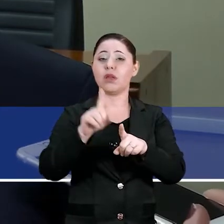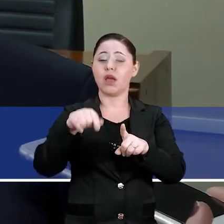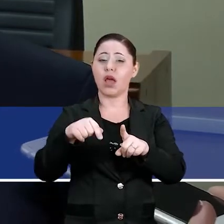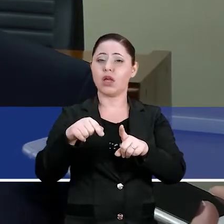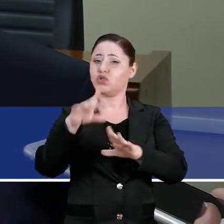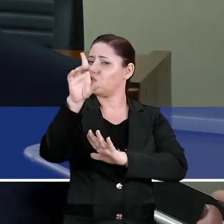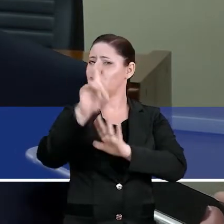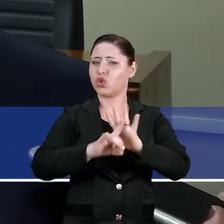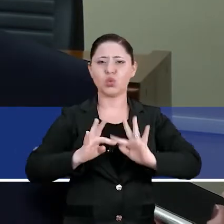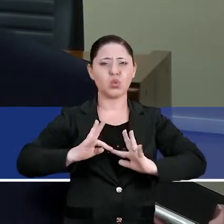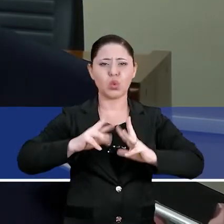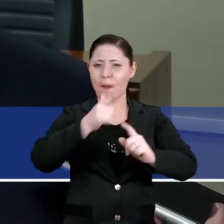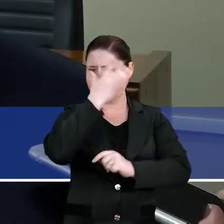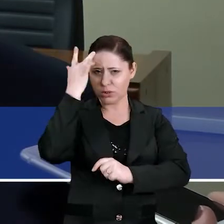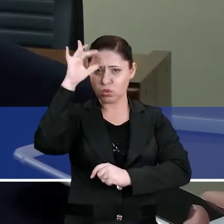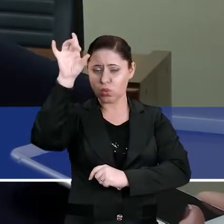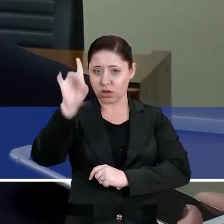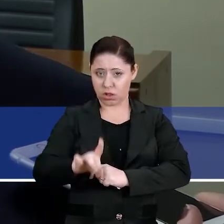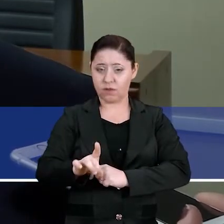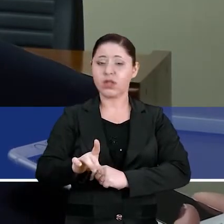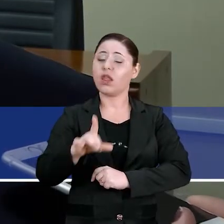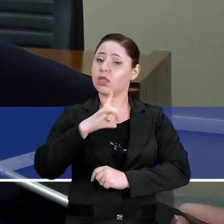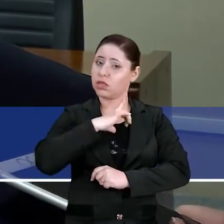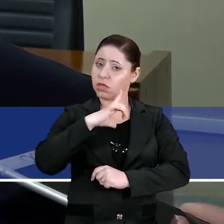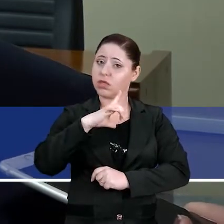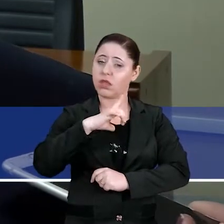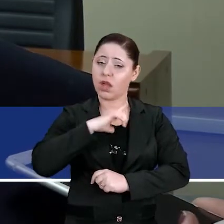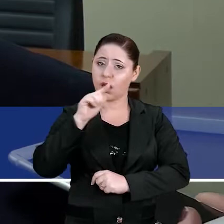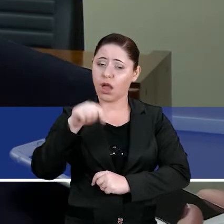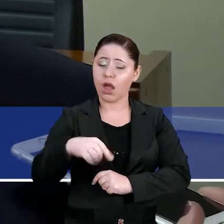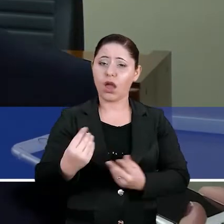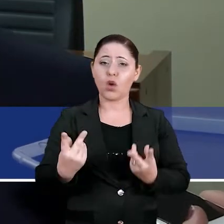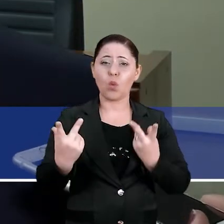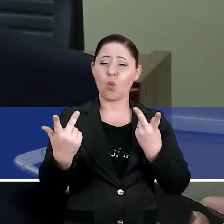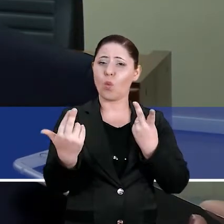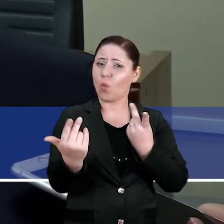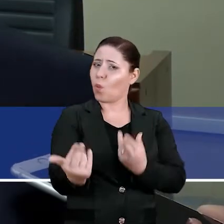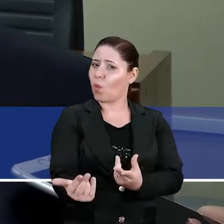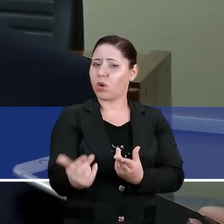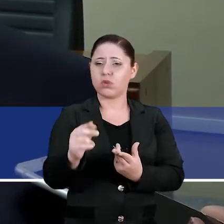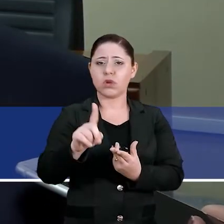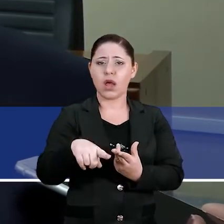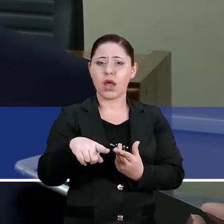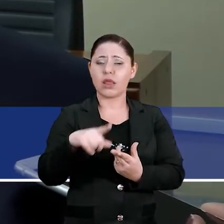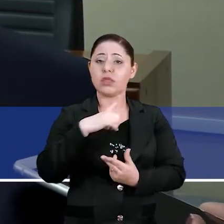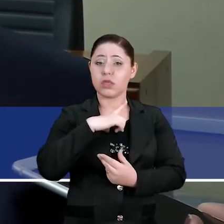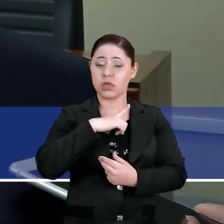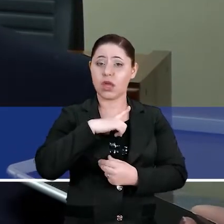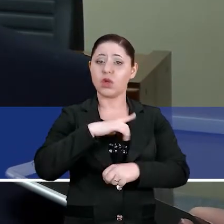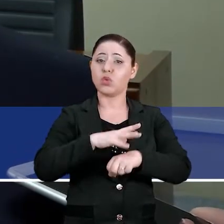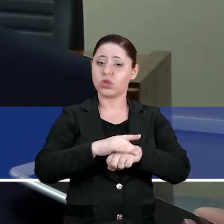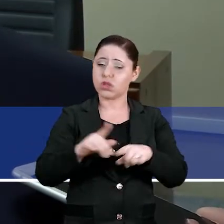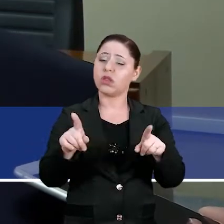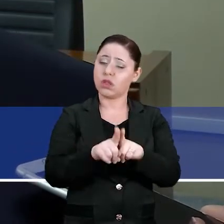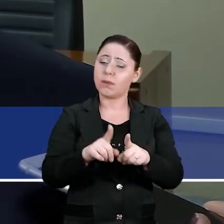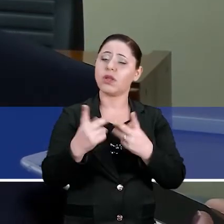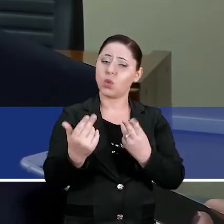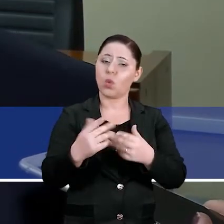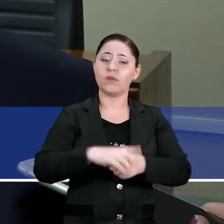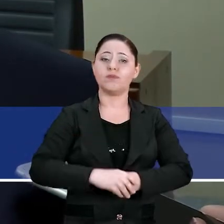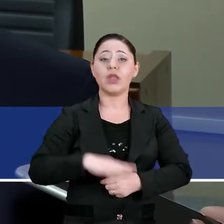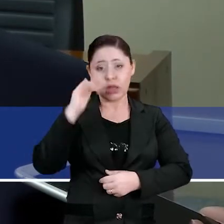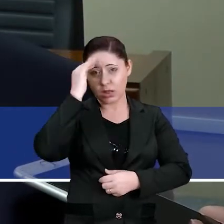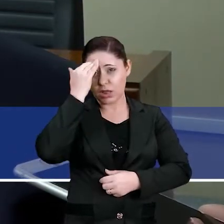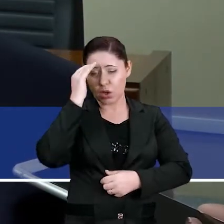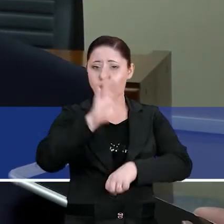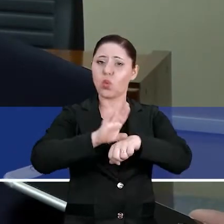dar todos os direitos que pessoas portadoras de necessidades, né, têm, quem tem fibromialgia também tem.